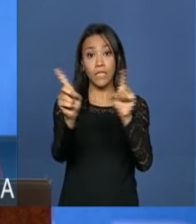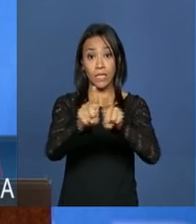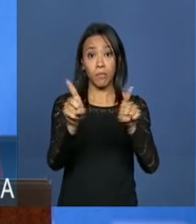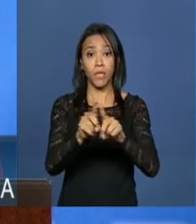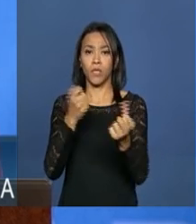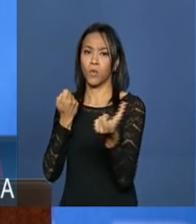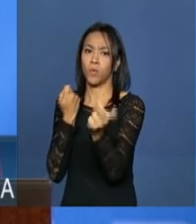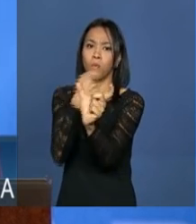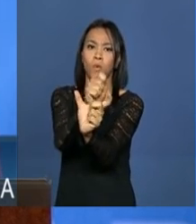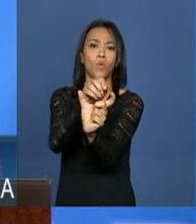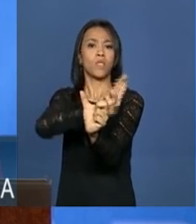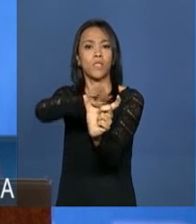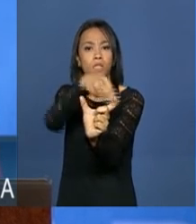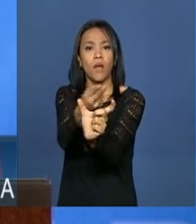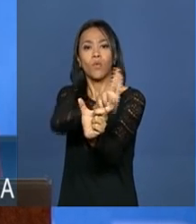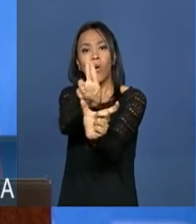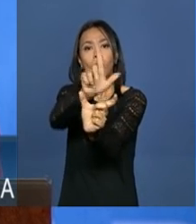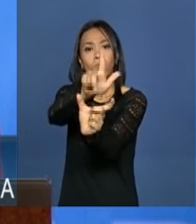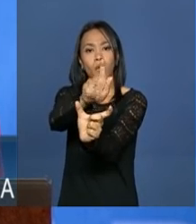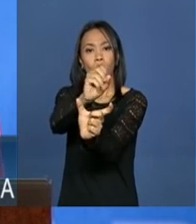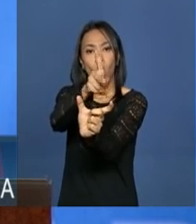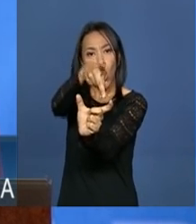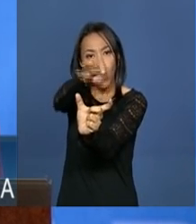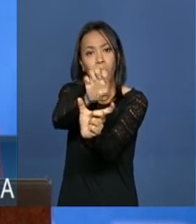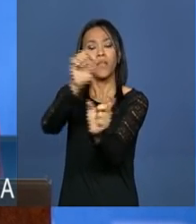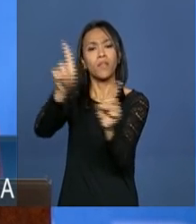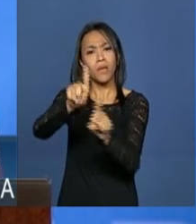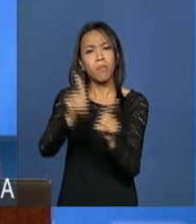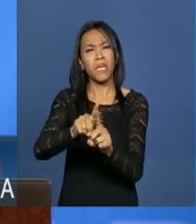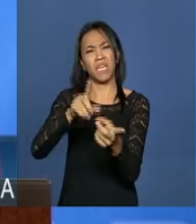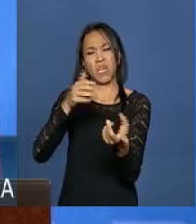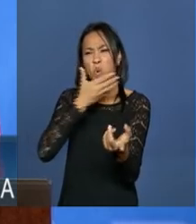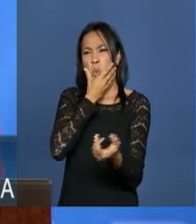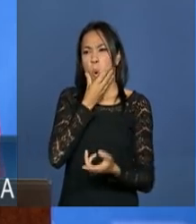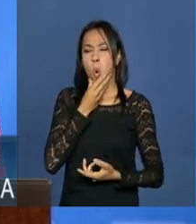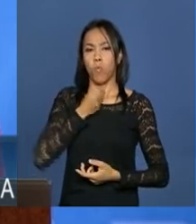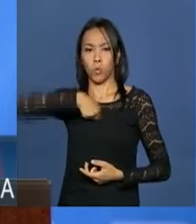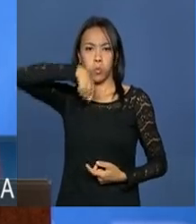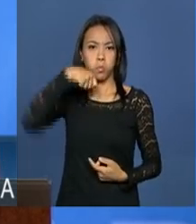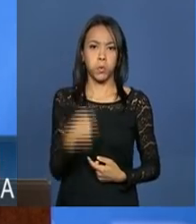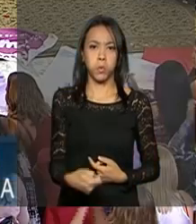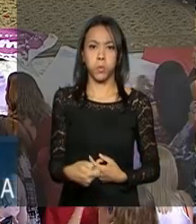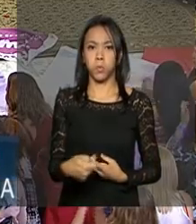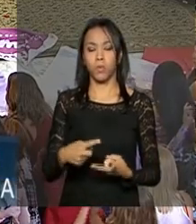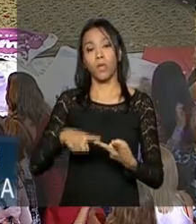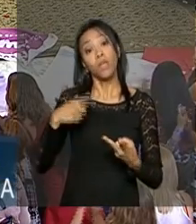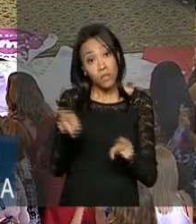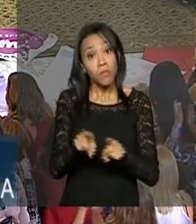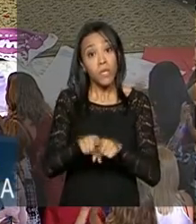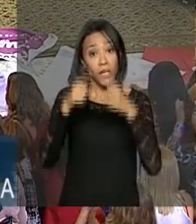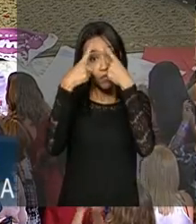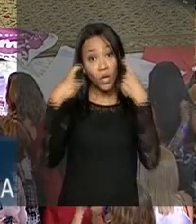golpismo também é uma luta contra a misoginia, o marxismo e a violência de gênero.